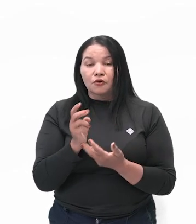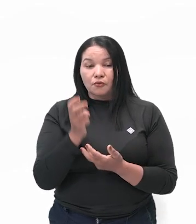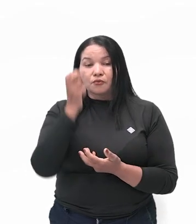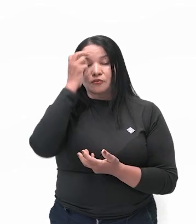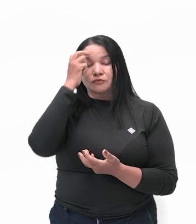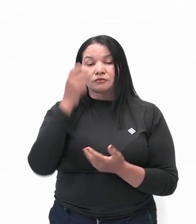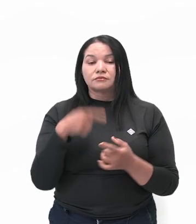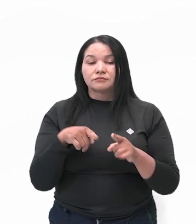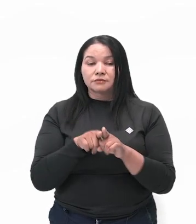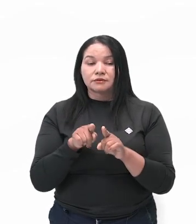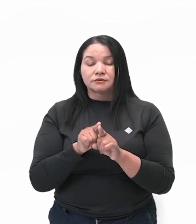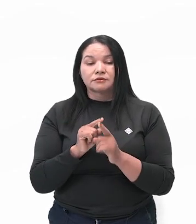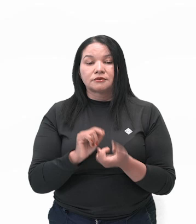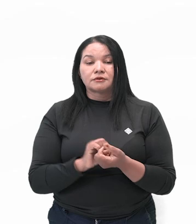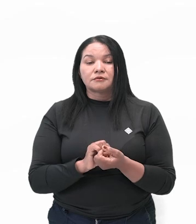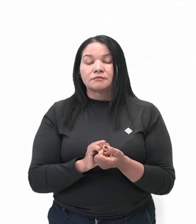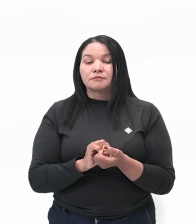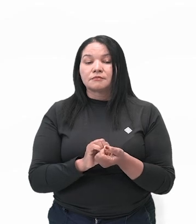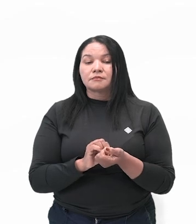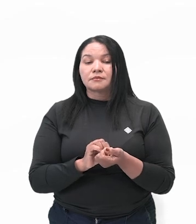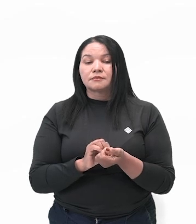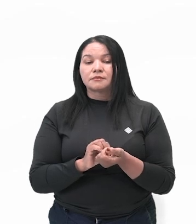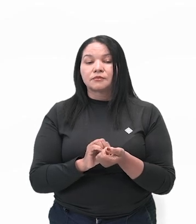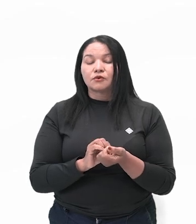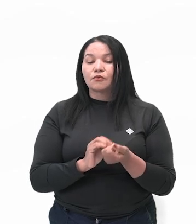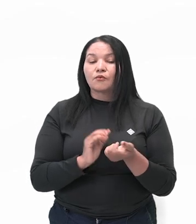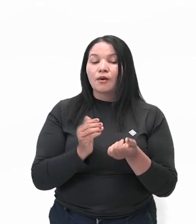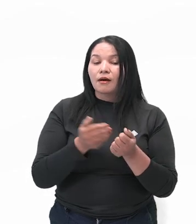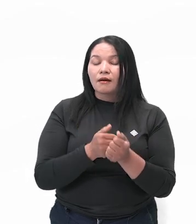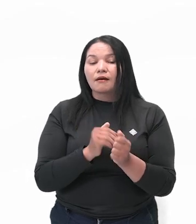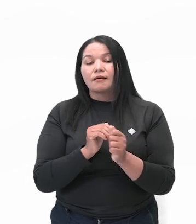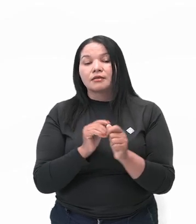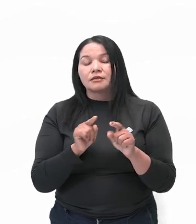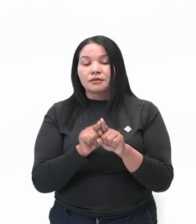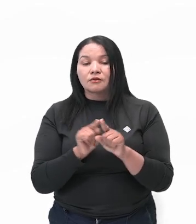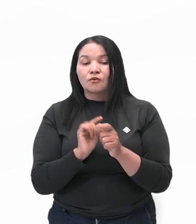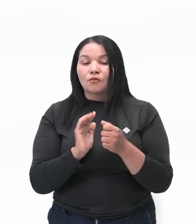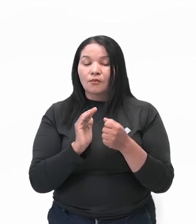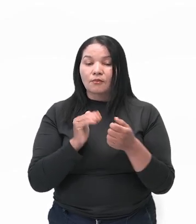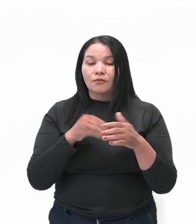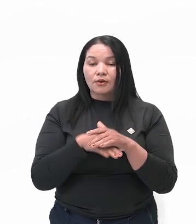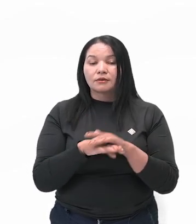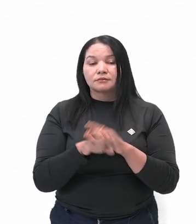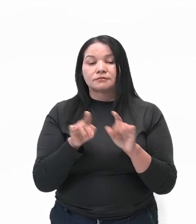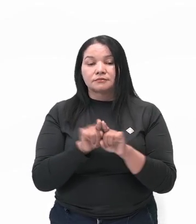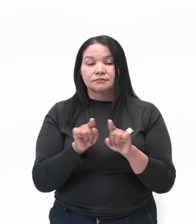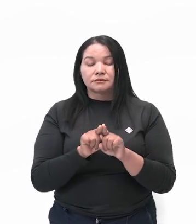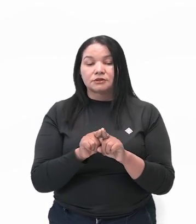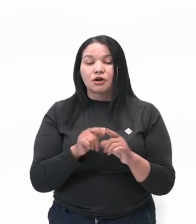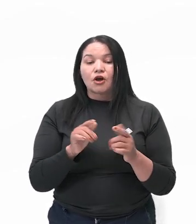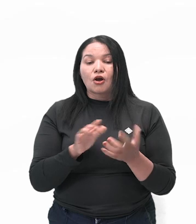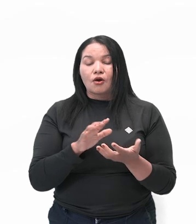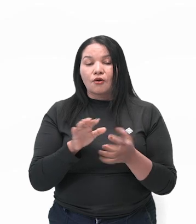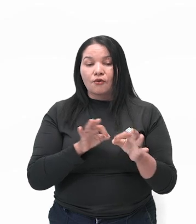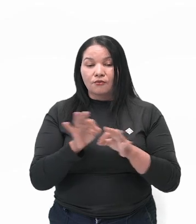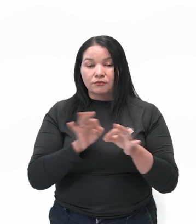que é conservação, international organizations, que são as organizações